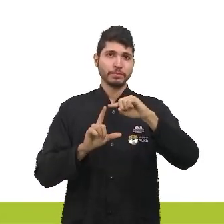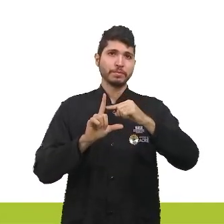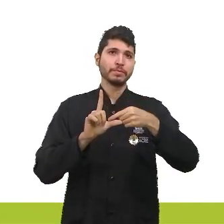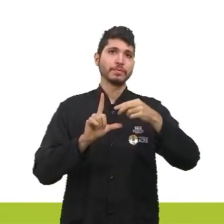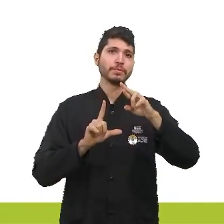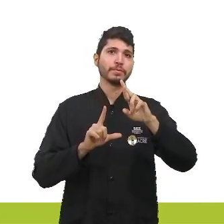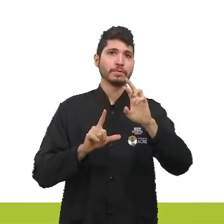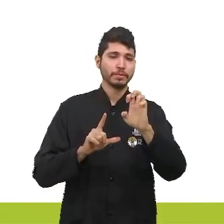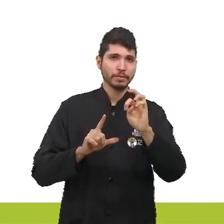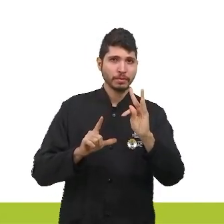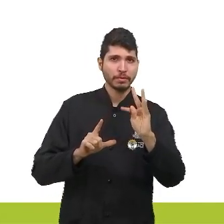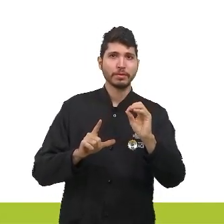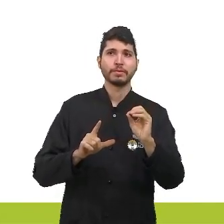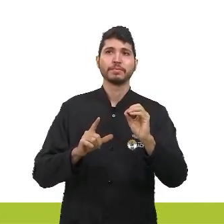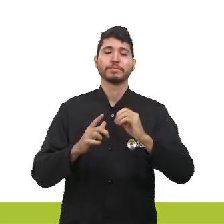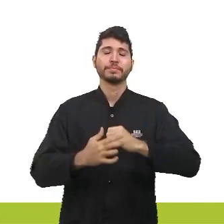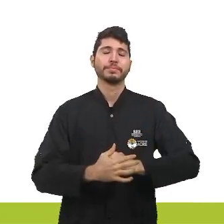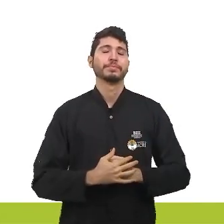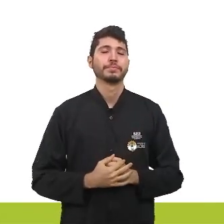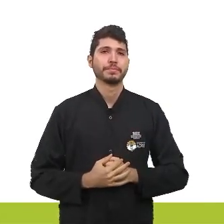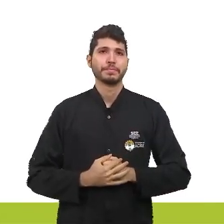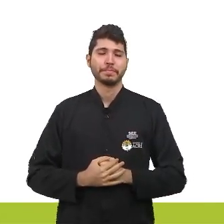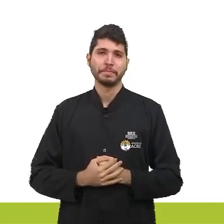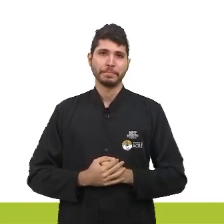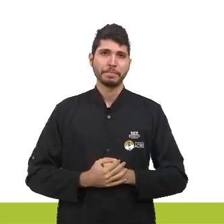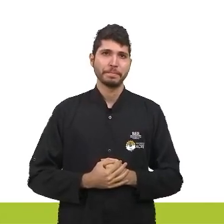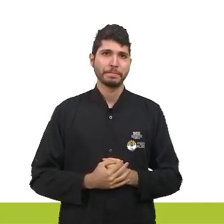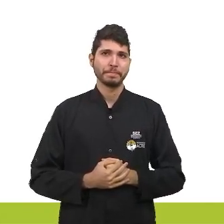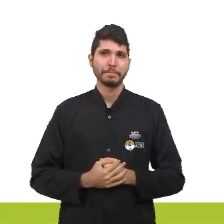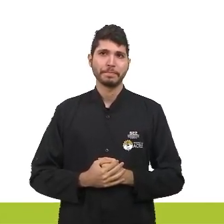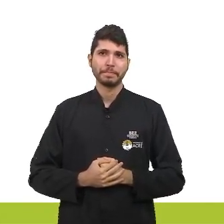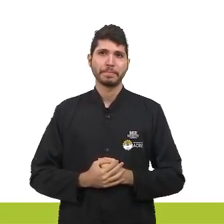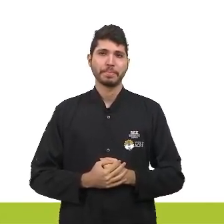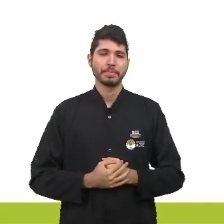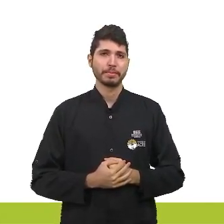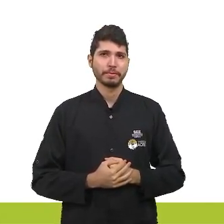Vou fazer um exemplo para a gente aplicar essa fórmula.